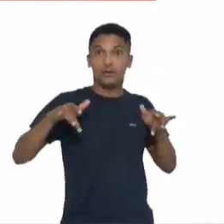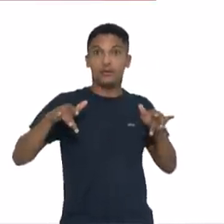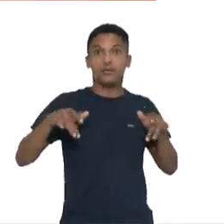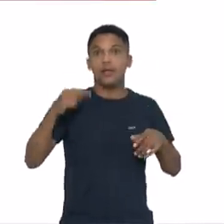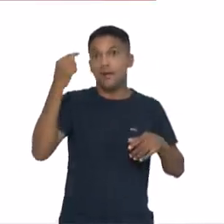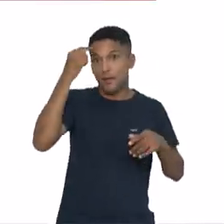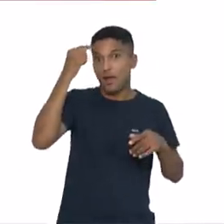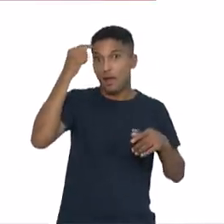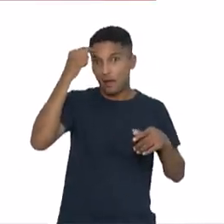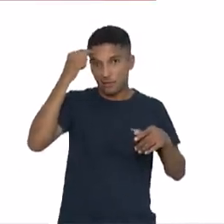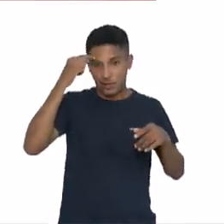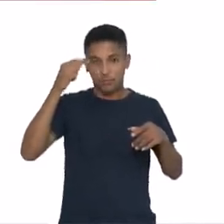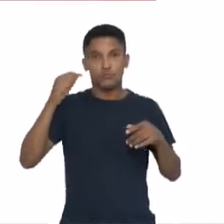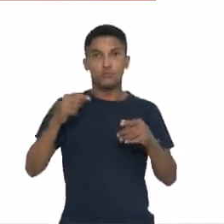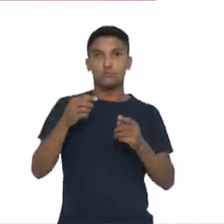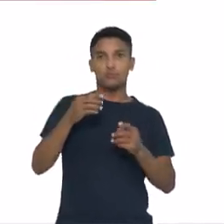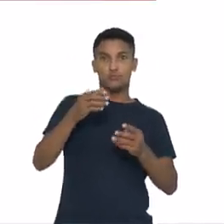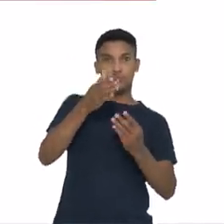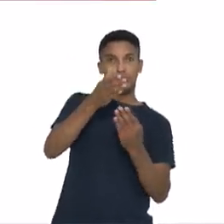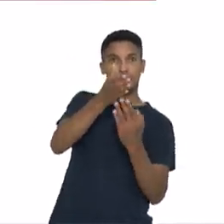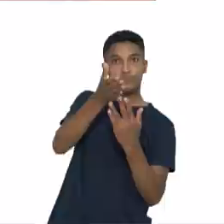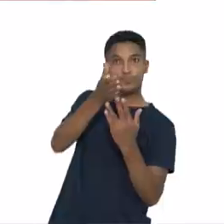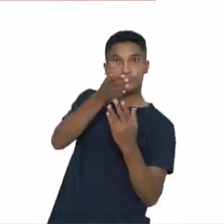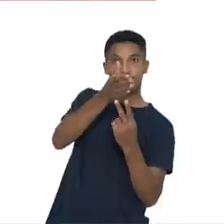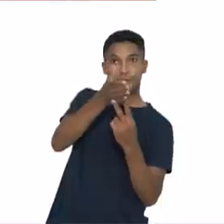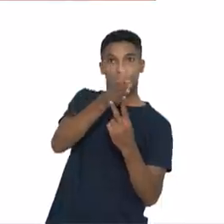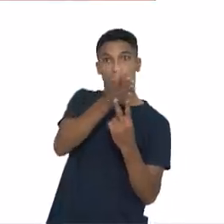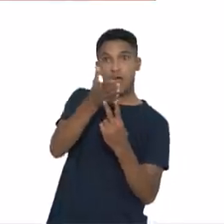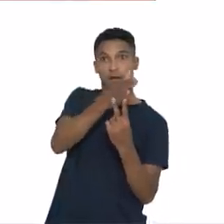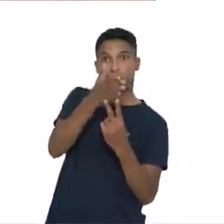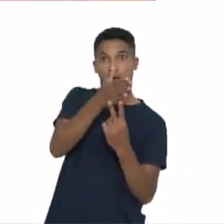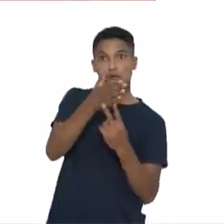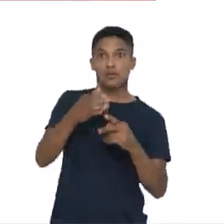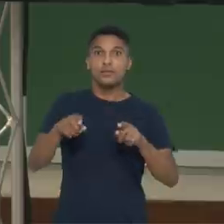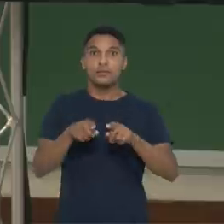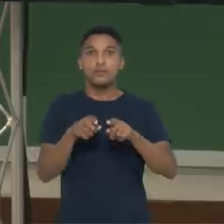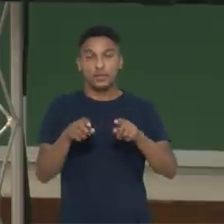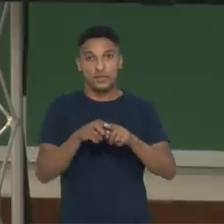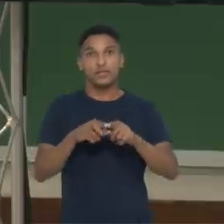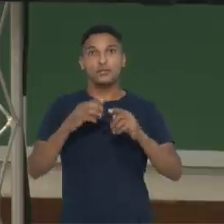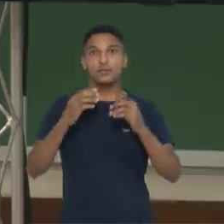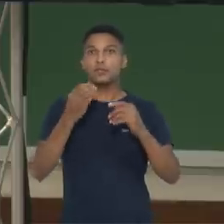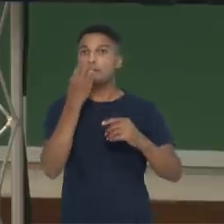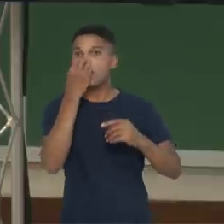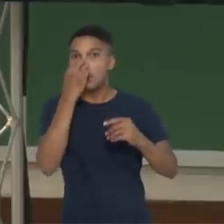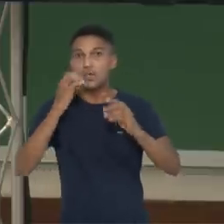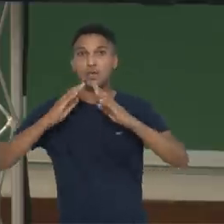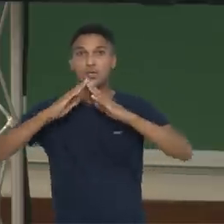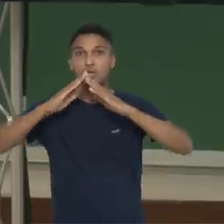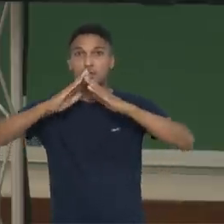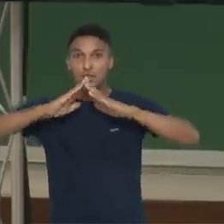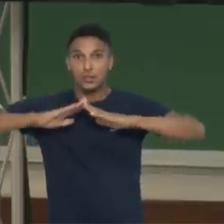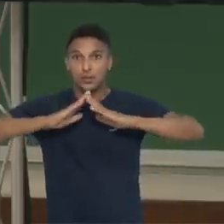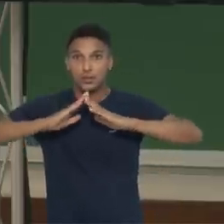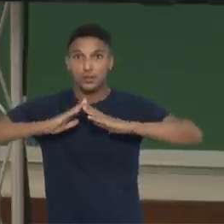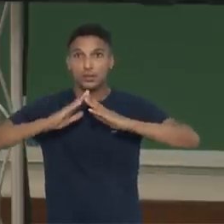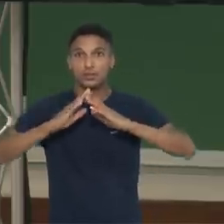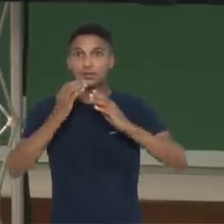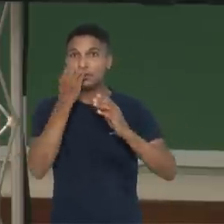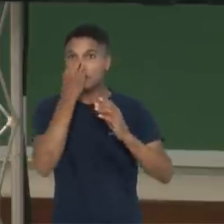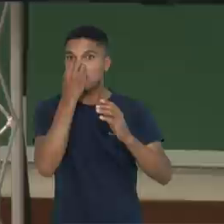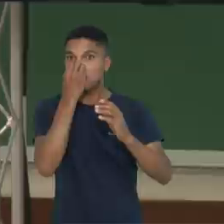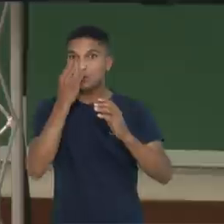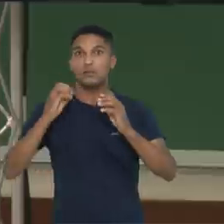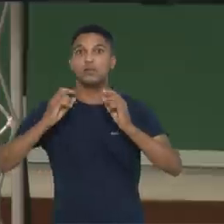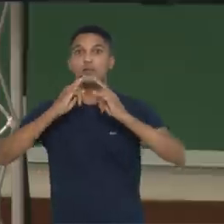apresentações cômicas, musicais, contação de histórias. Então, no circo, os artistas são, né, muito criativos e